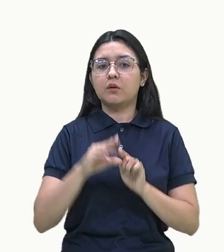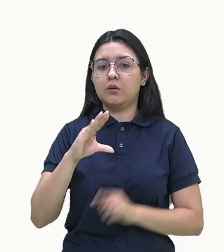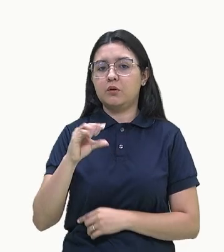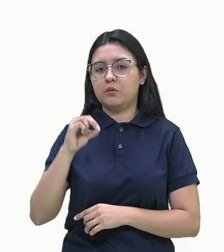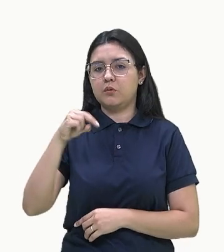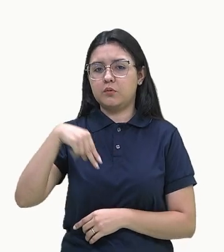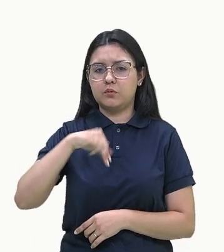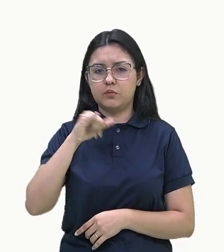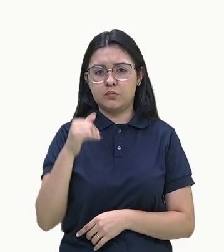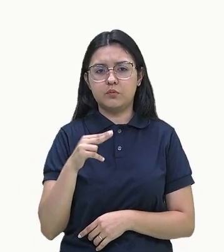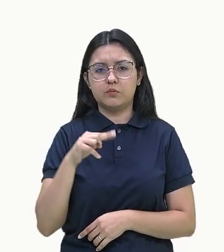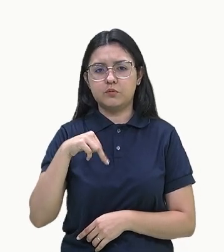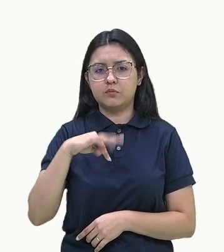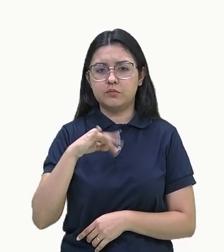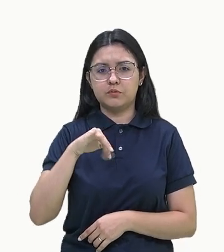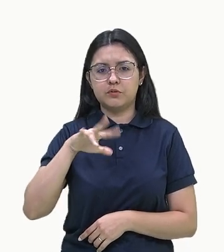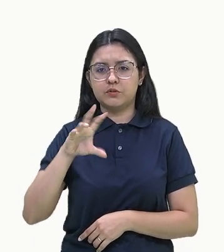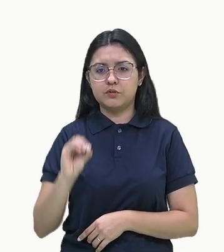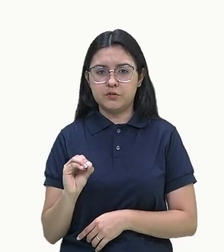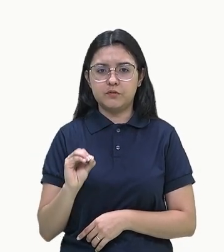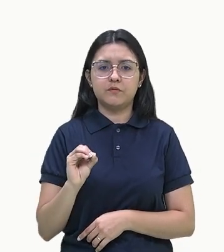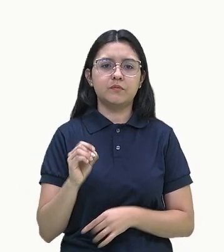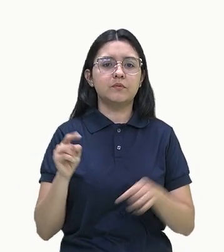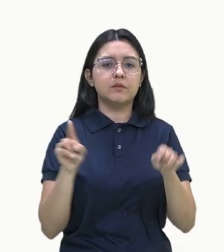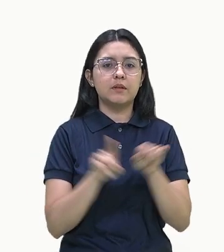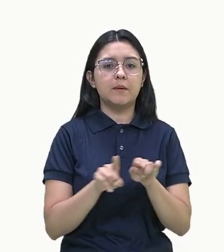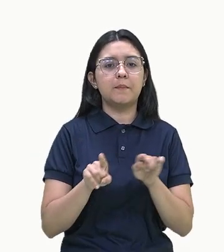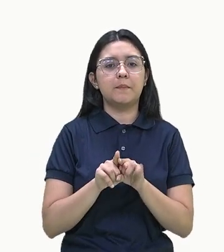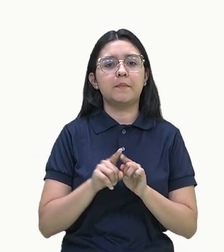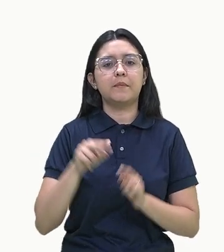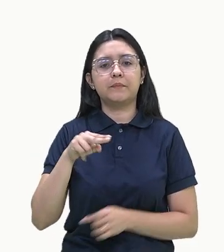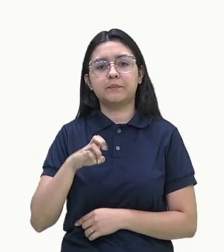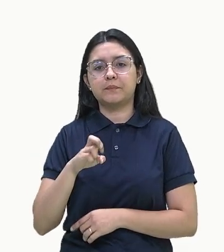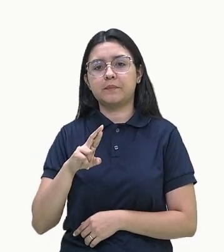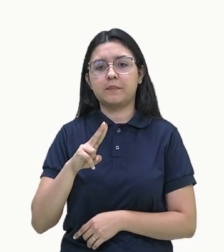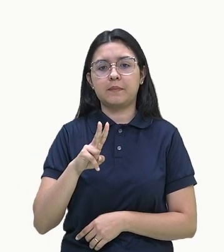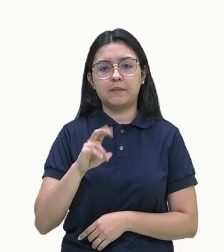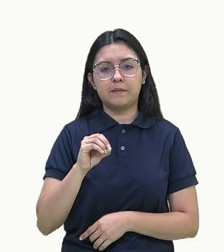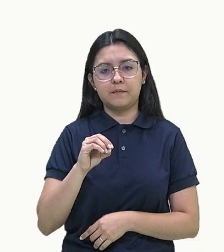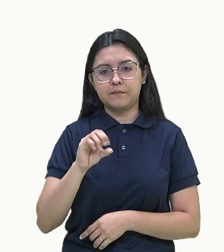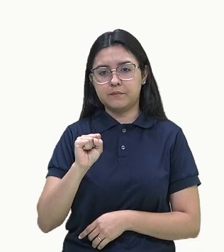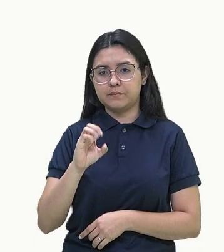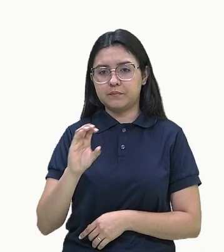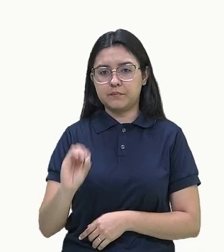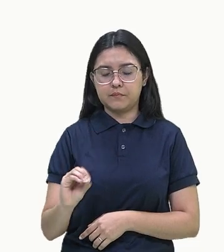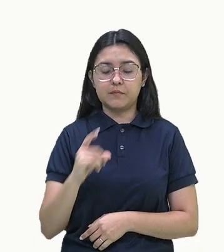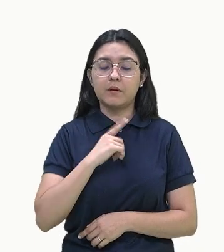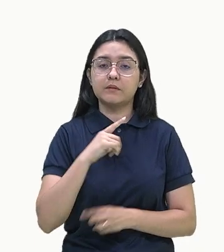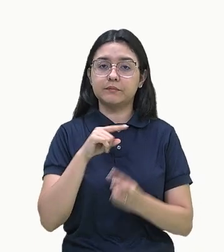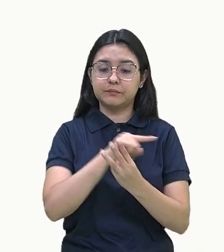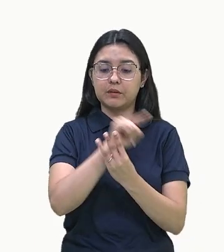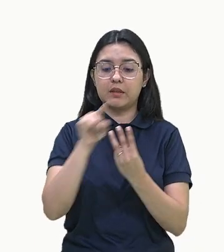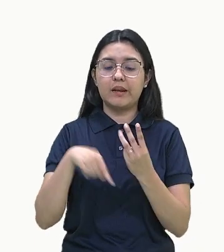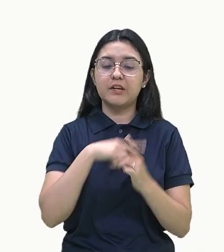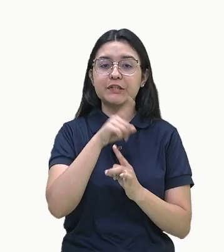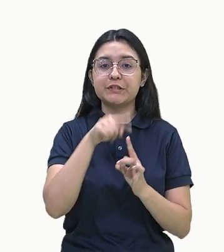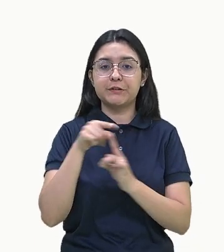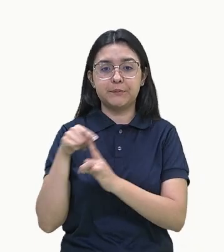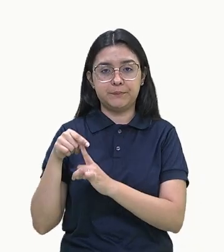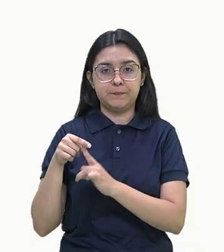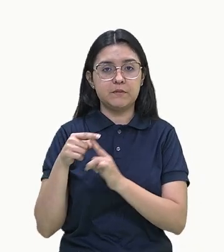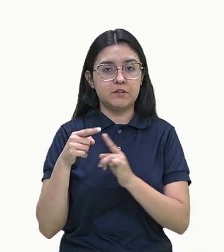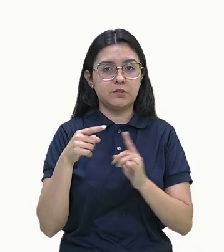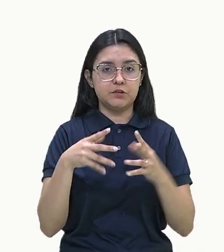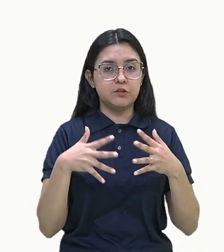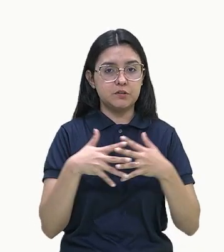o tecido nervoso. Esse tecido muscular, ele pode ser de 3 tipos. Vejam aí